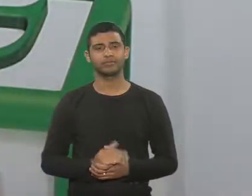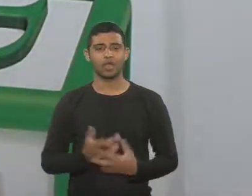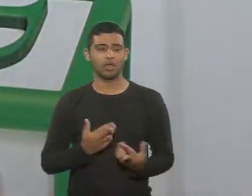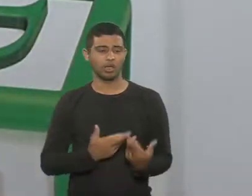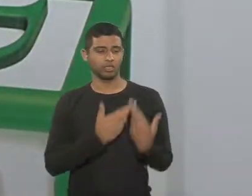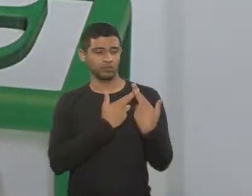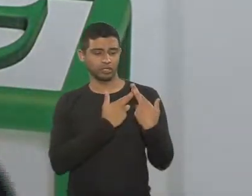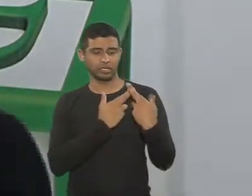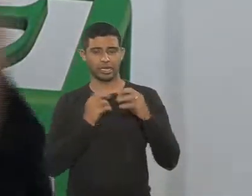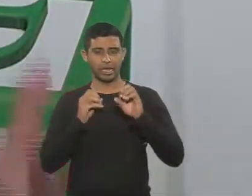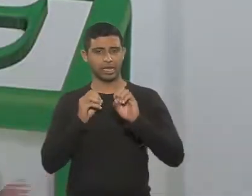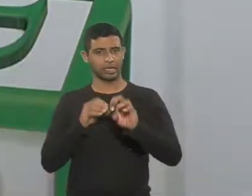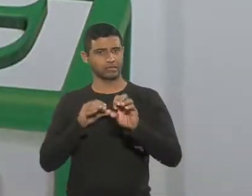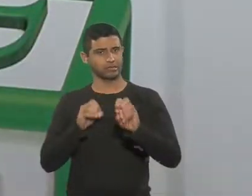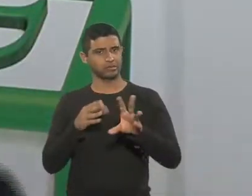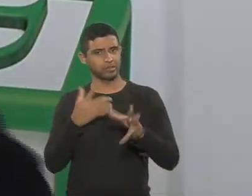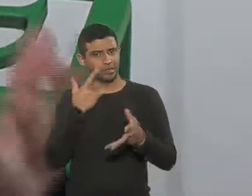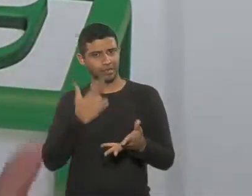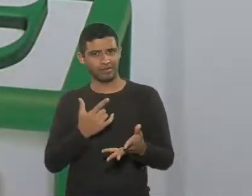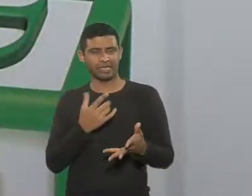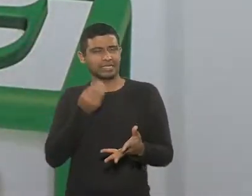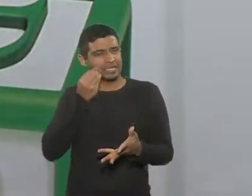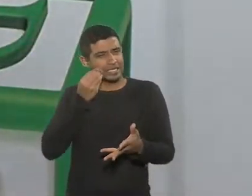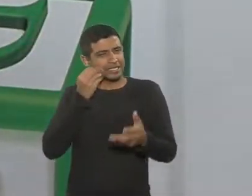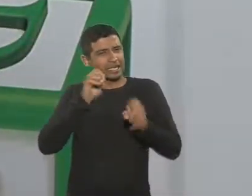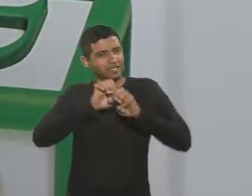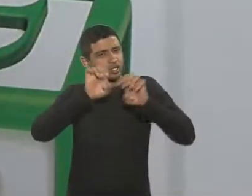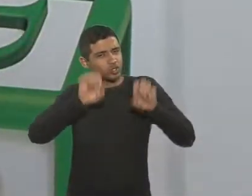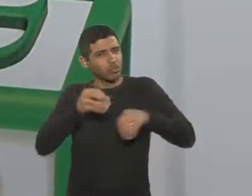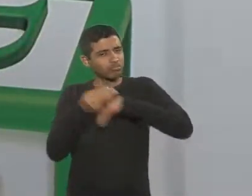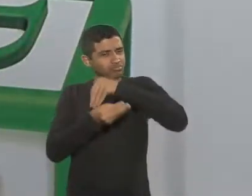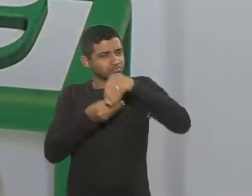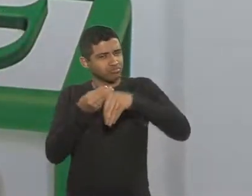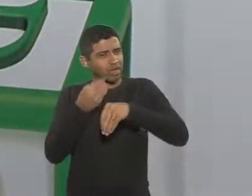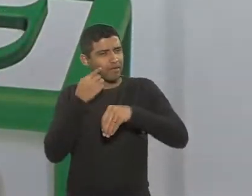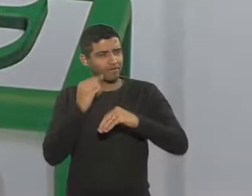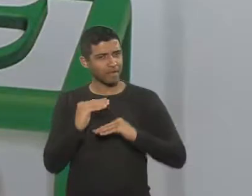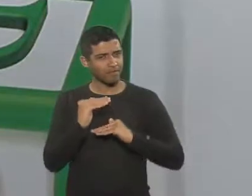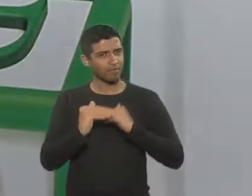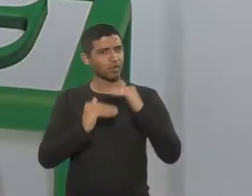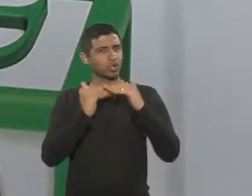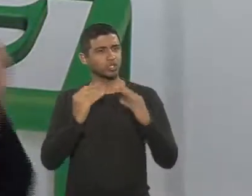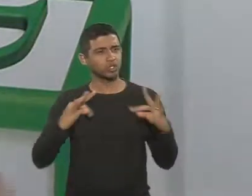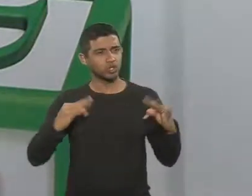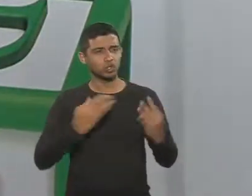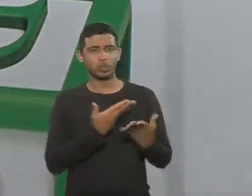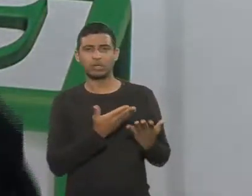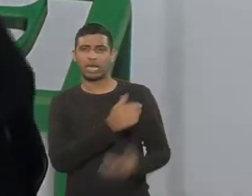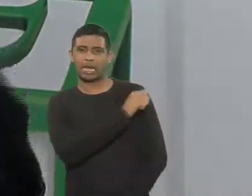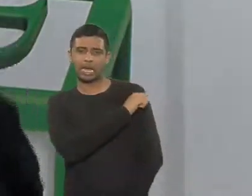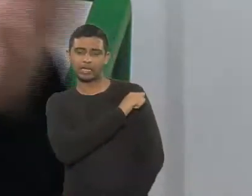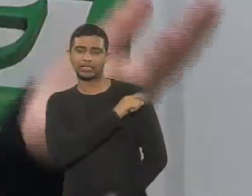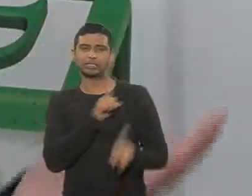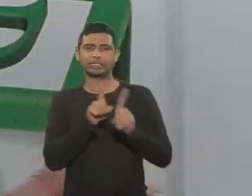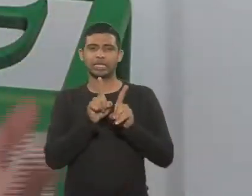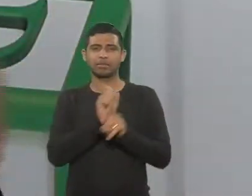papel da educação nesse problema, nessa estrutura toda, é construir com todo mundo, com os alunos e com a sociedade de maneira